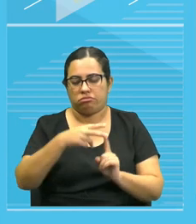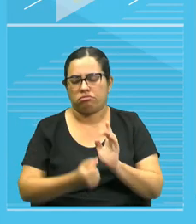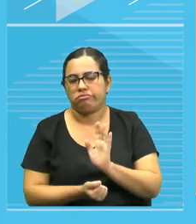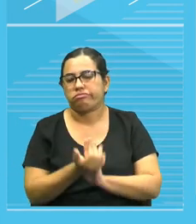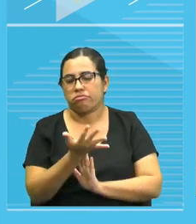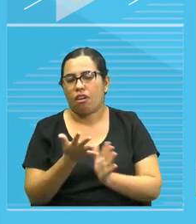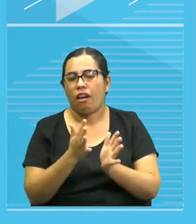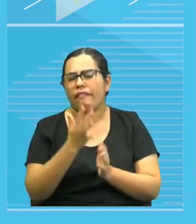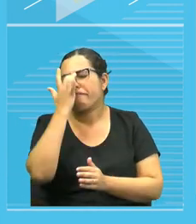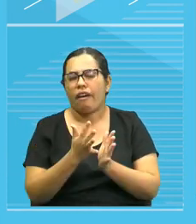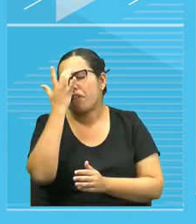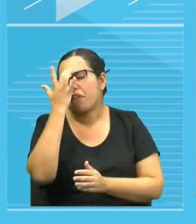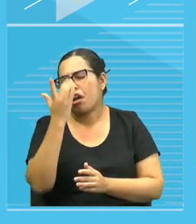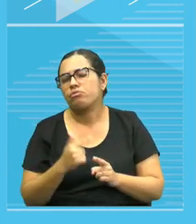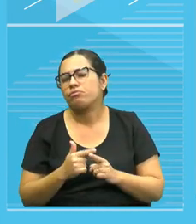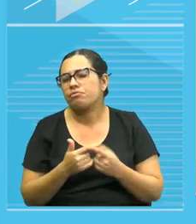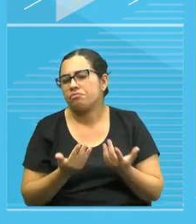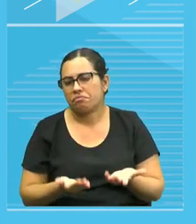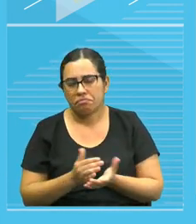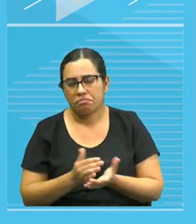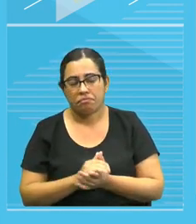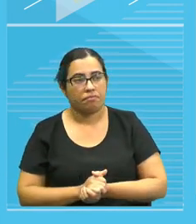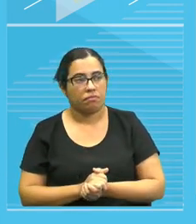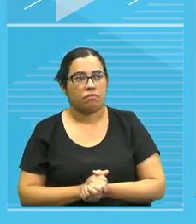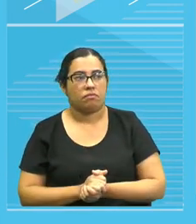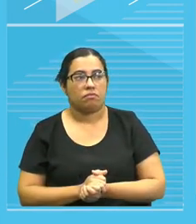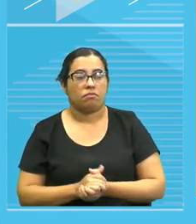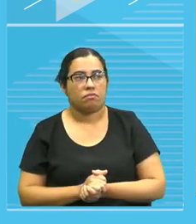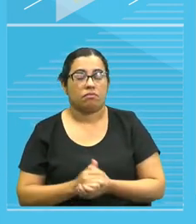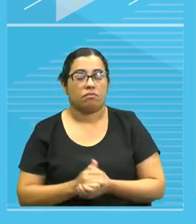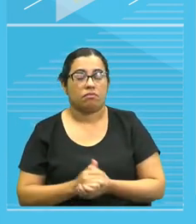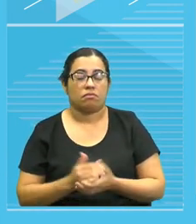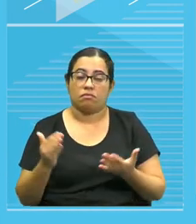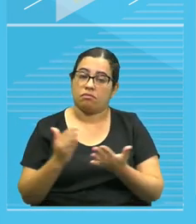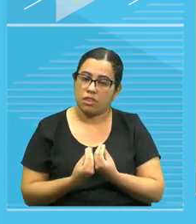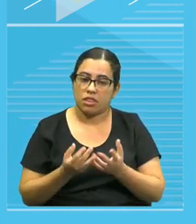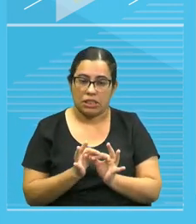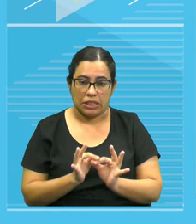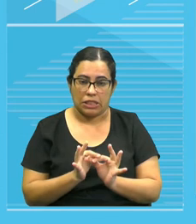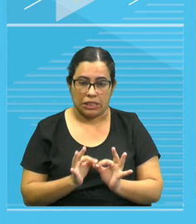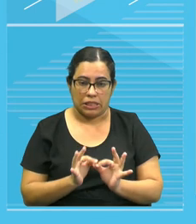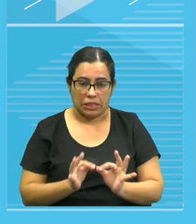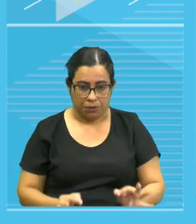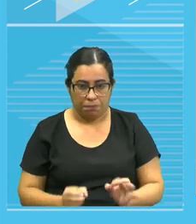mais fácil por causa disso aqui ó substâncias simples